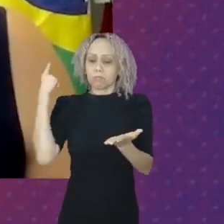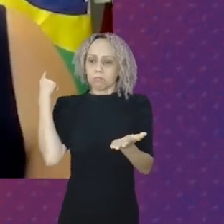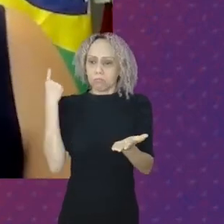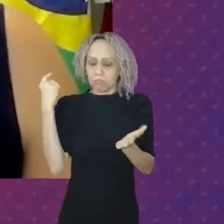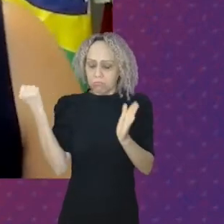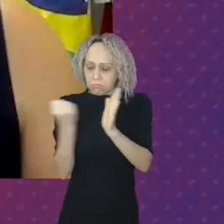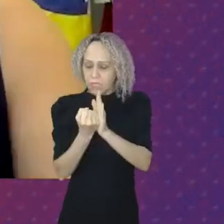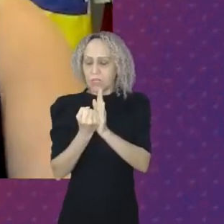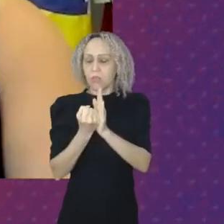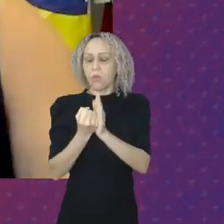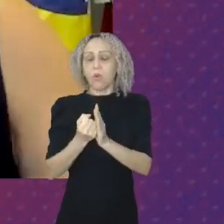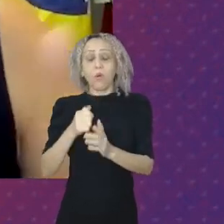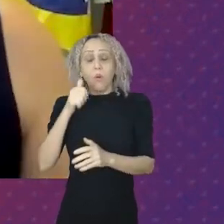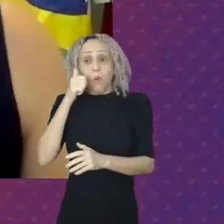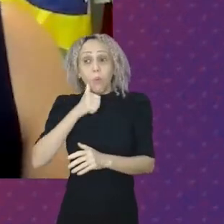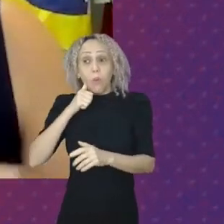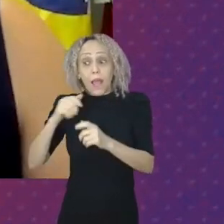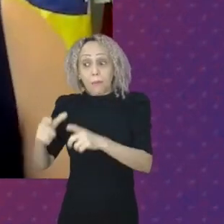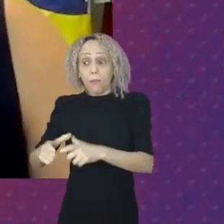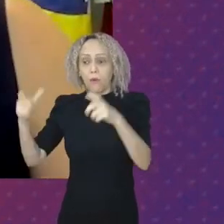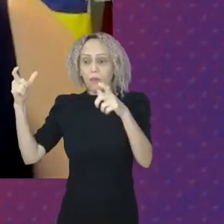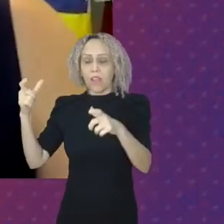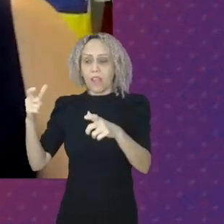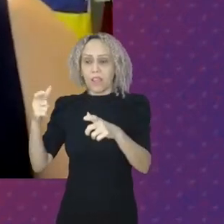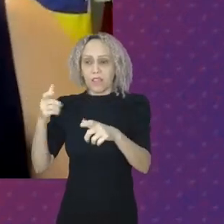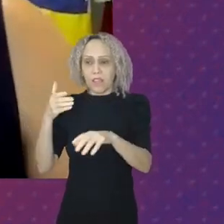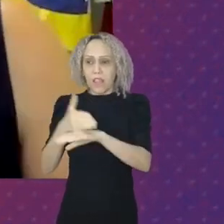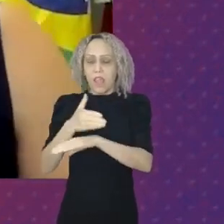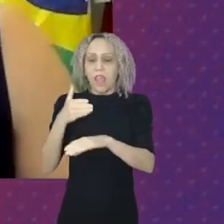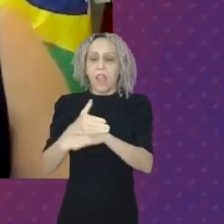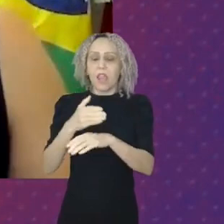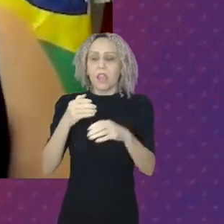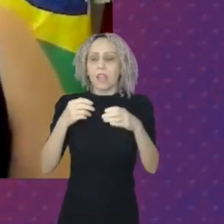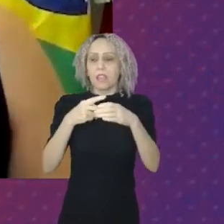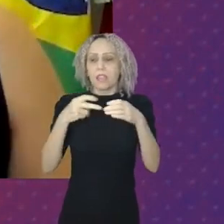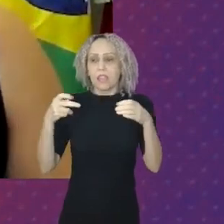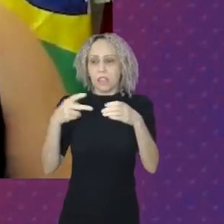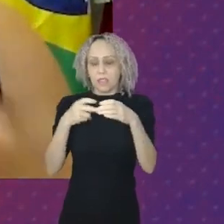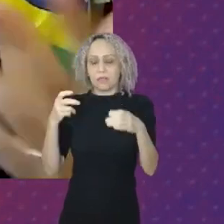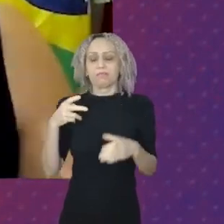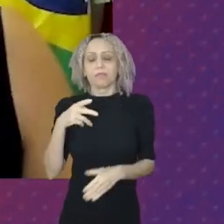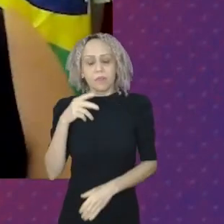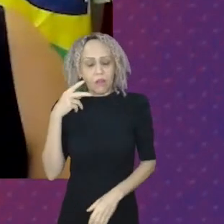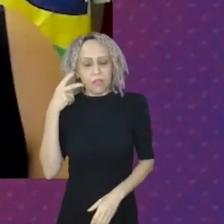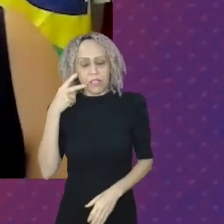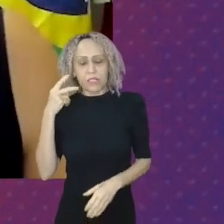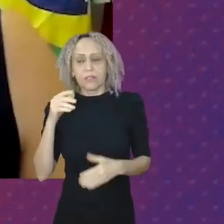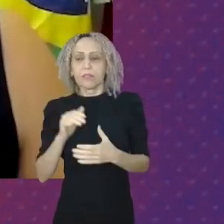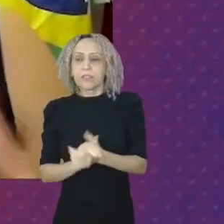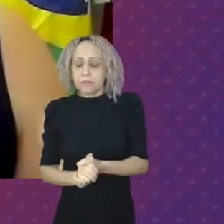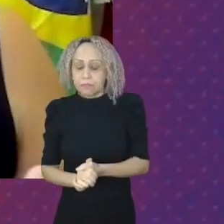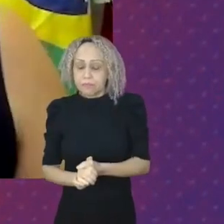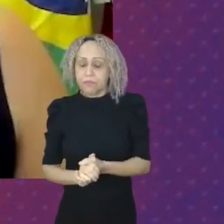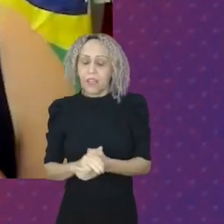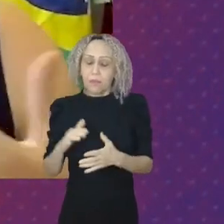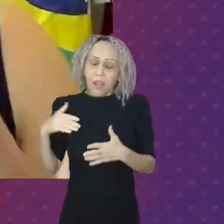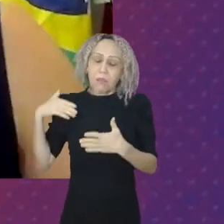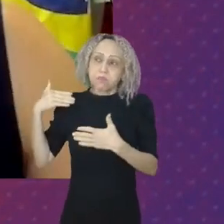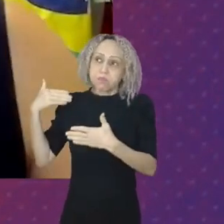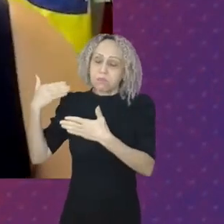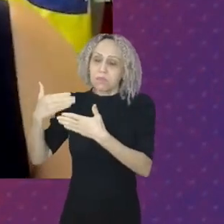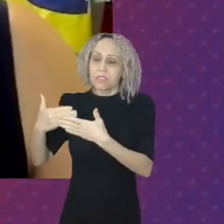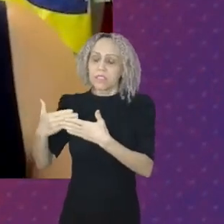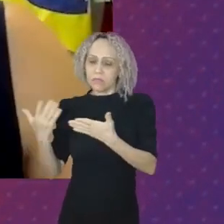várias questões que nós já vínhamos há muito tempo colocando, de que a sociedade é diversa, mas, sobretudo, que